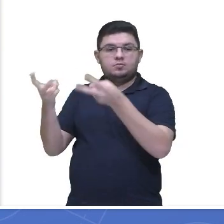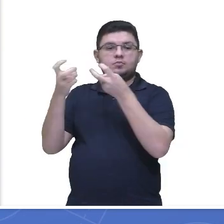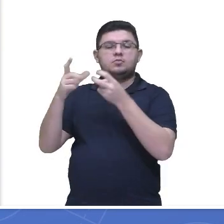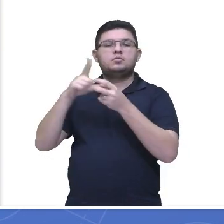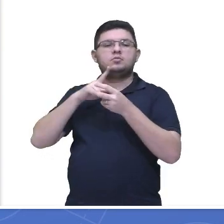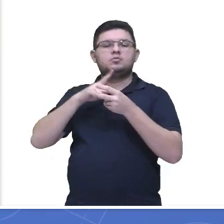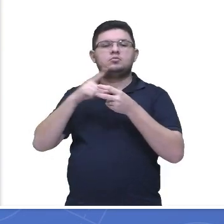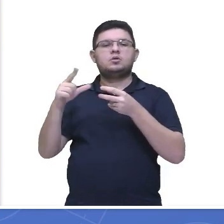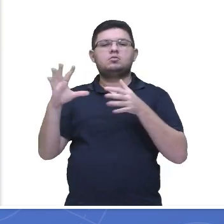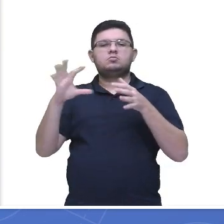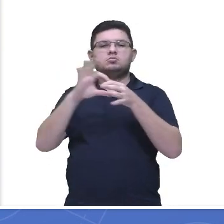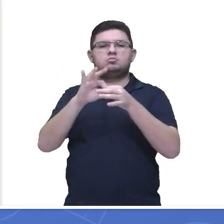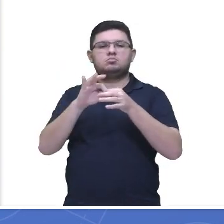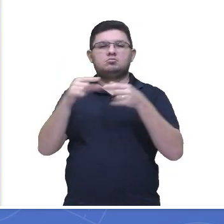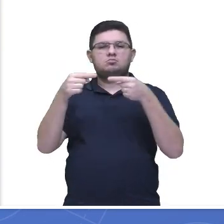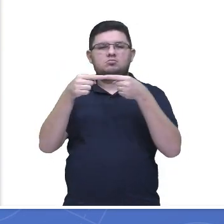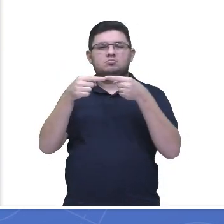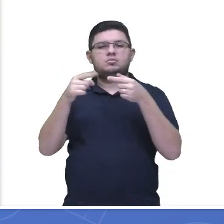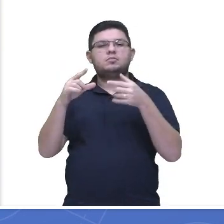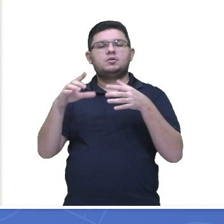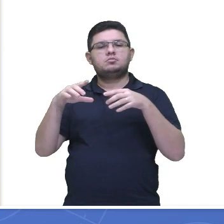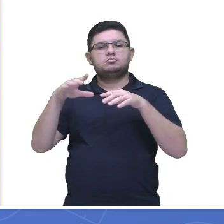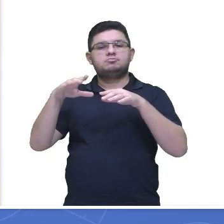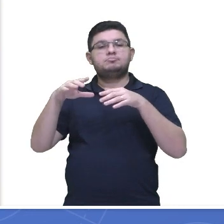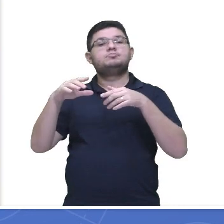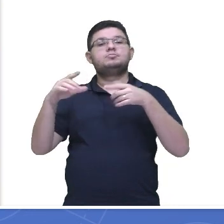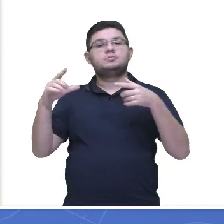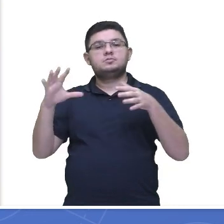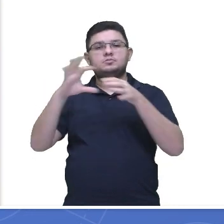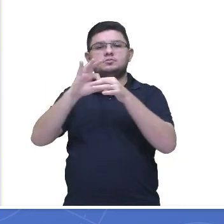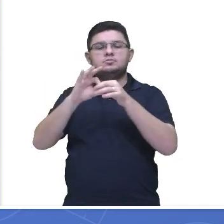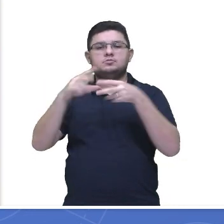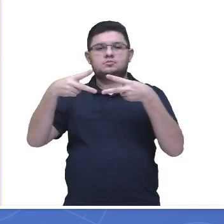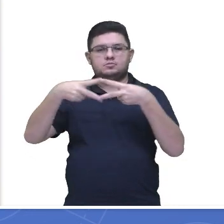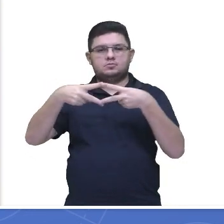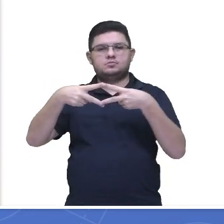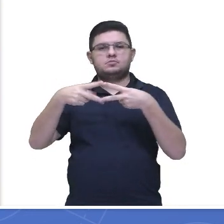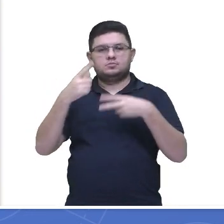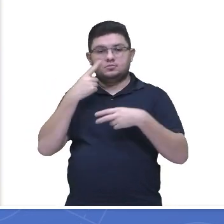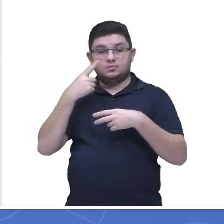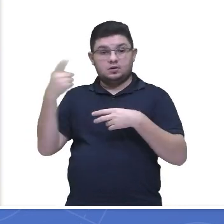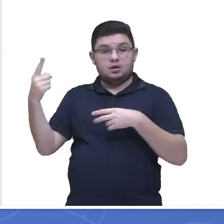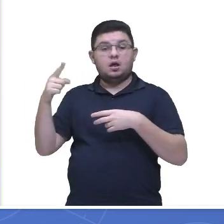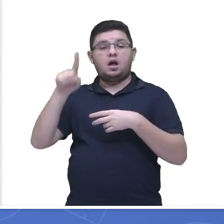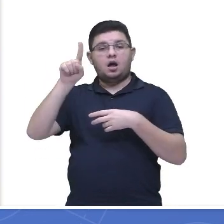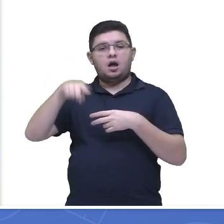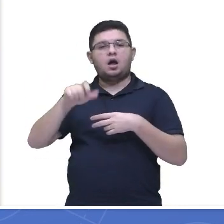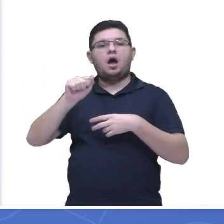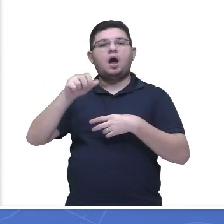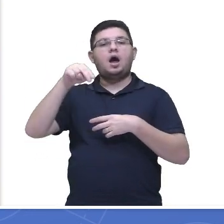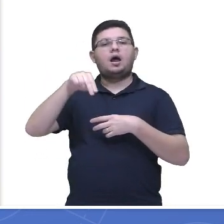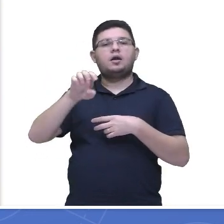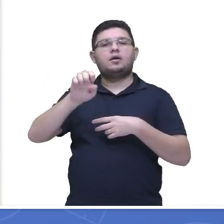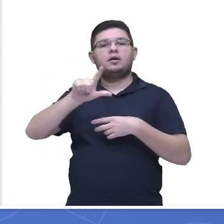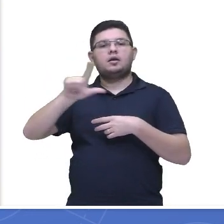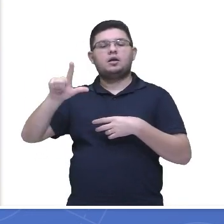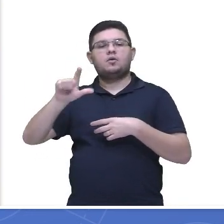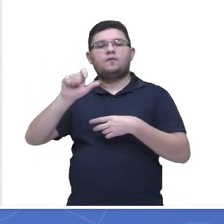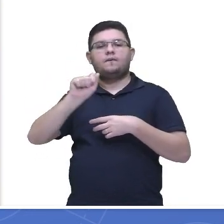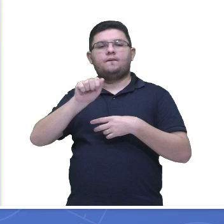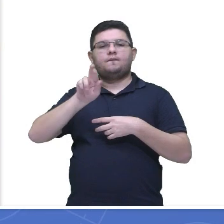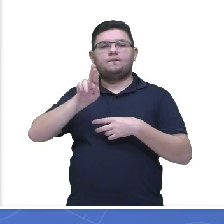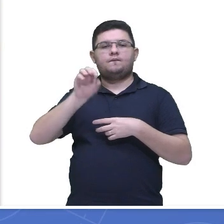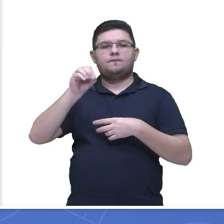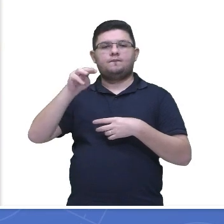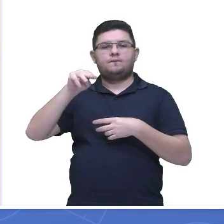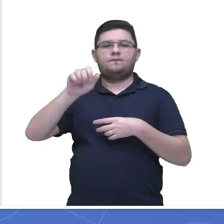duplas alternadas. Isso que eu chamo de anel aromático. Não tem nada a ver com ciclo, viu, gente? Não tem